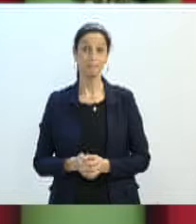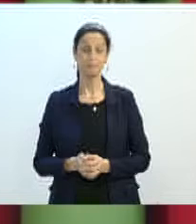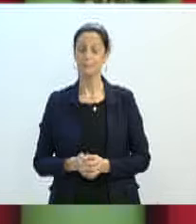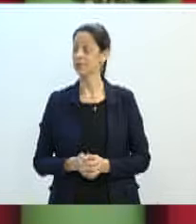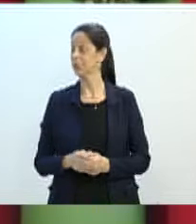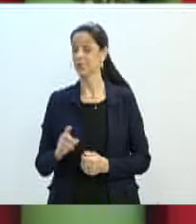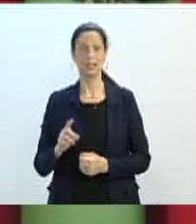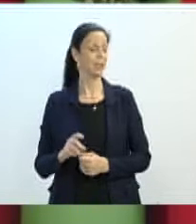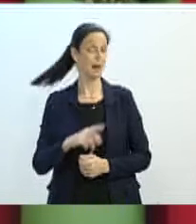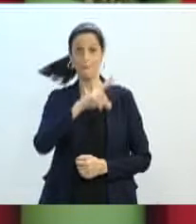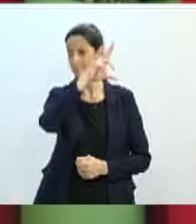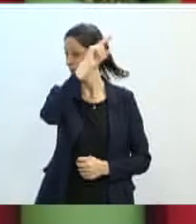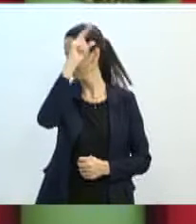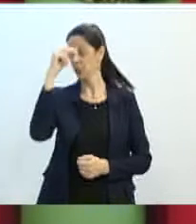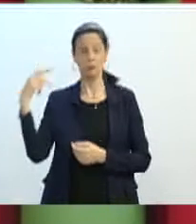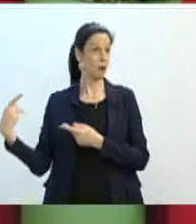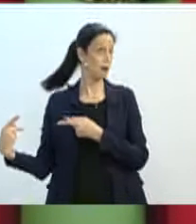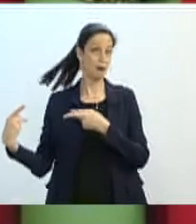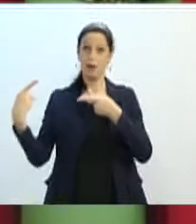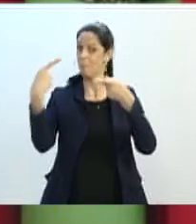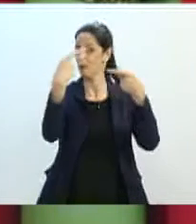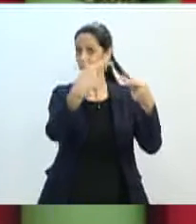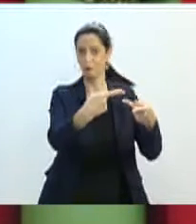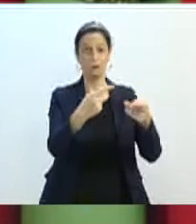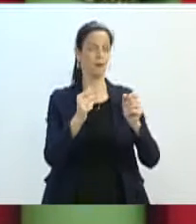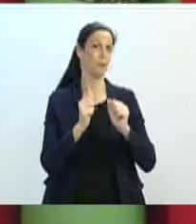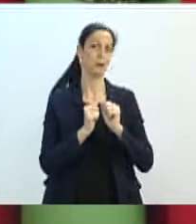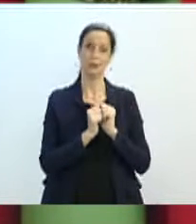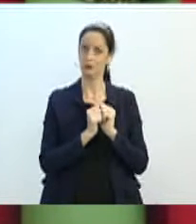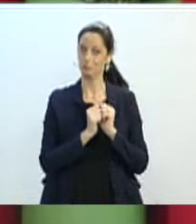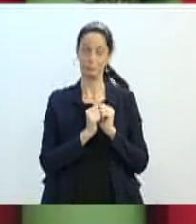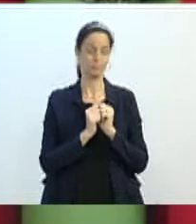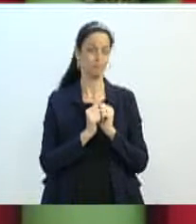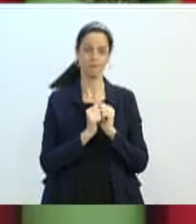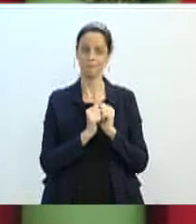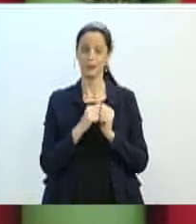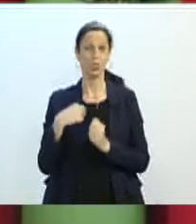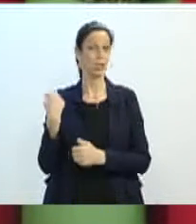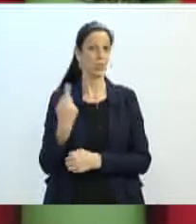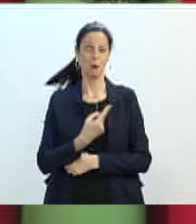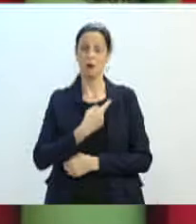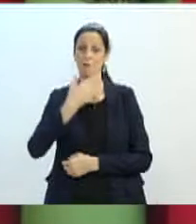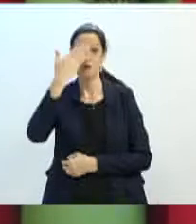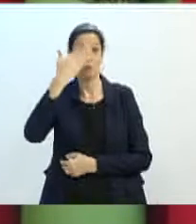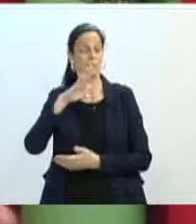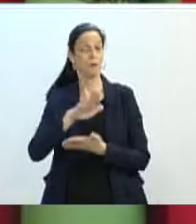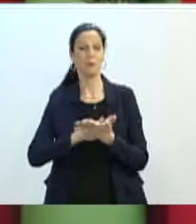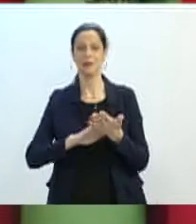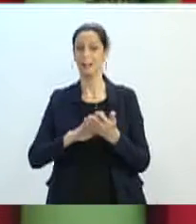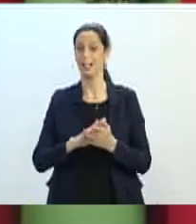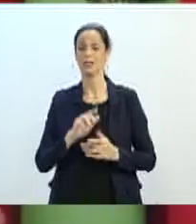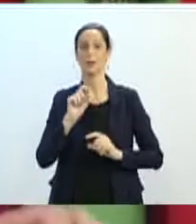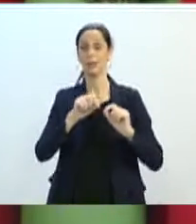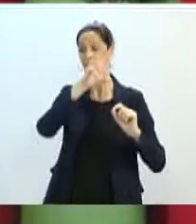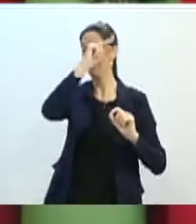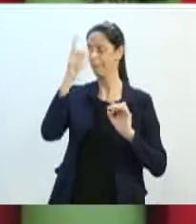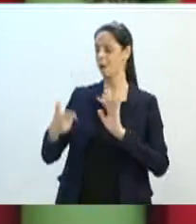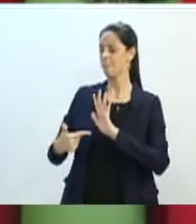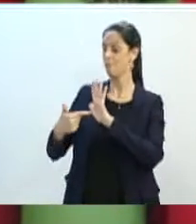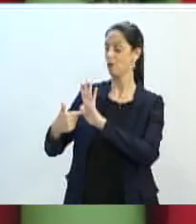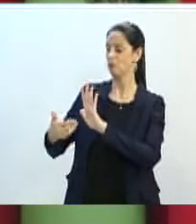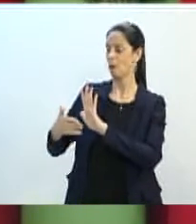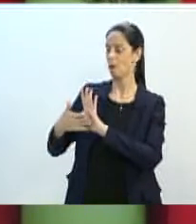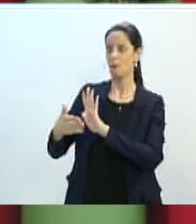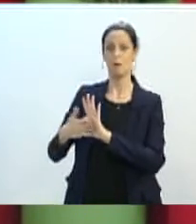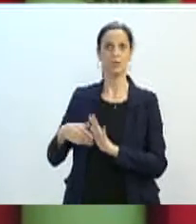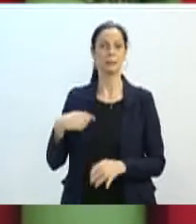pelo executivo da cidade não somos chamados para apresentação de uma proposta né da discussão em